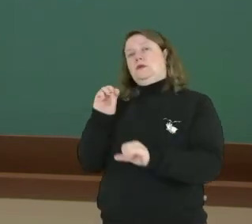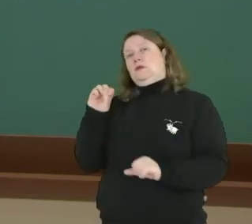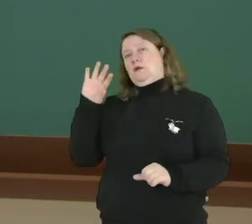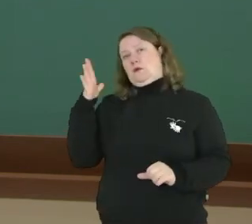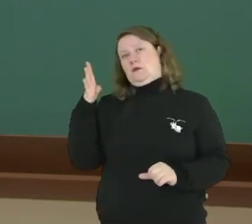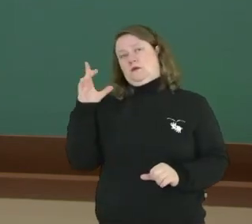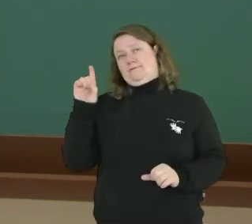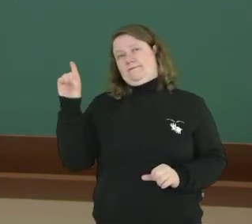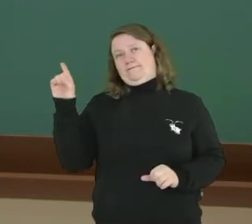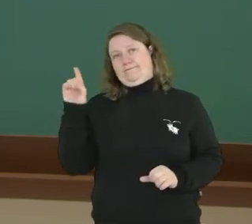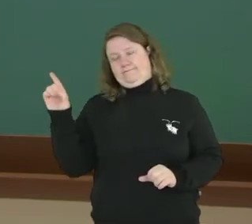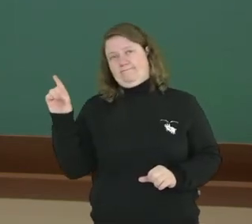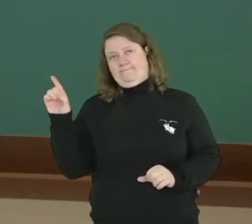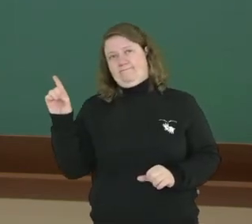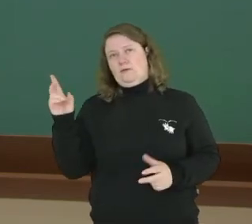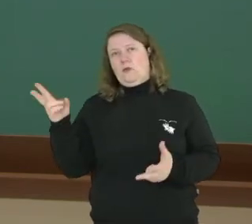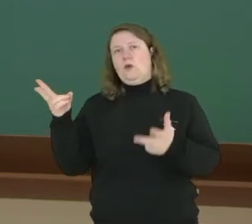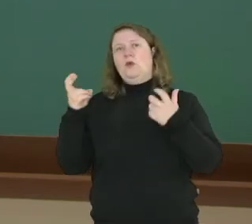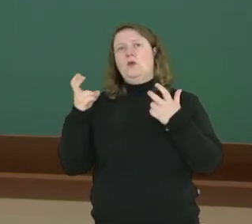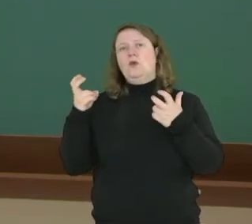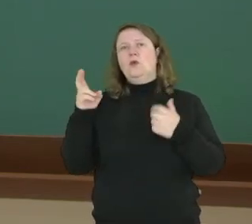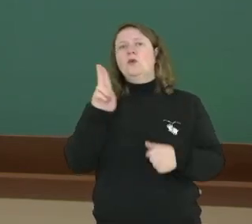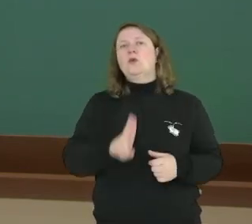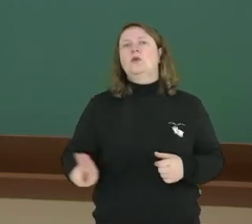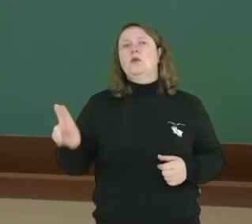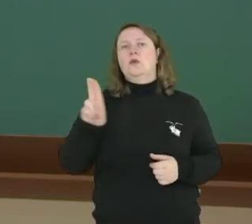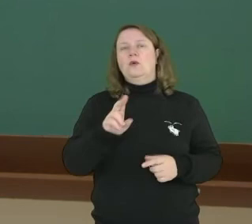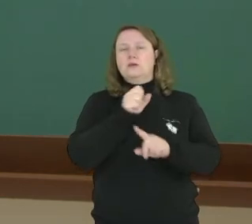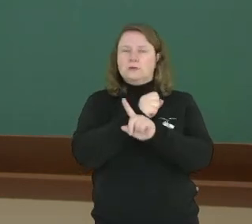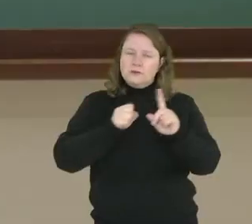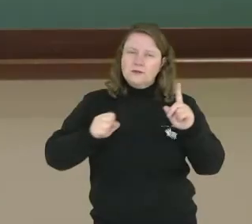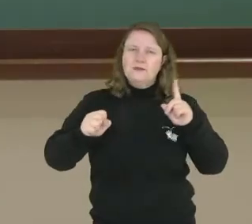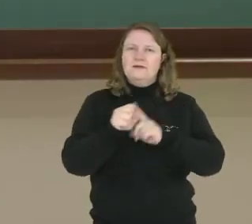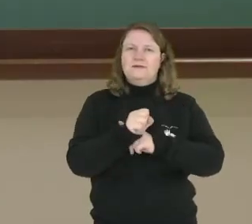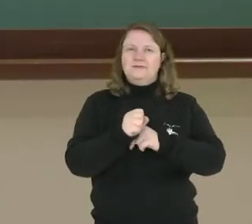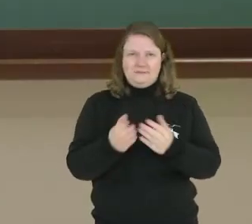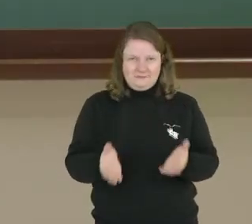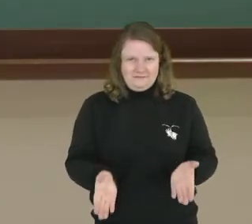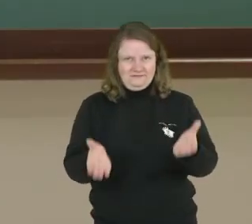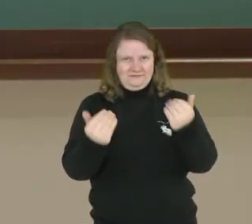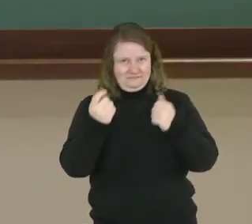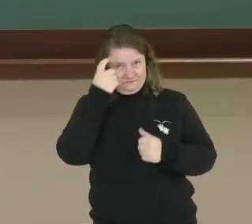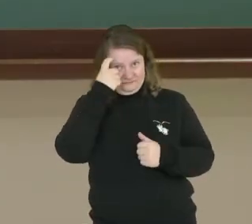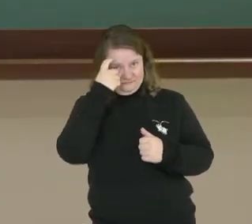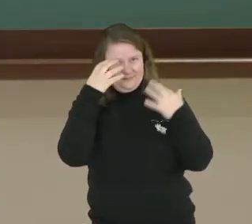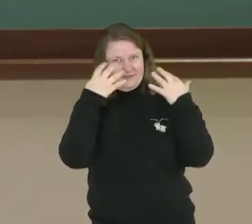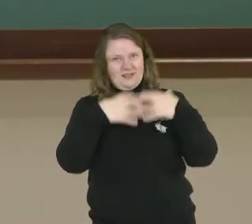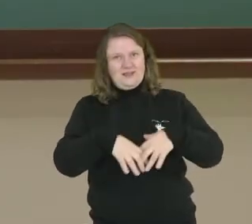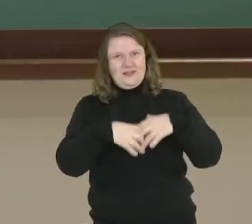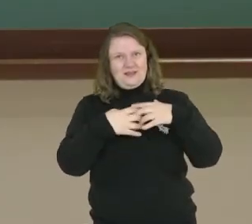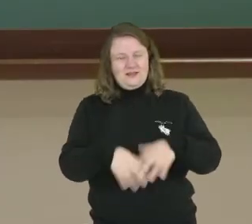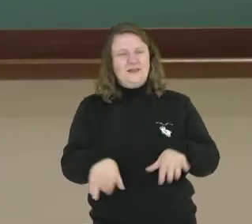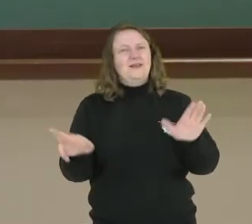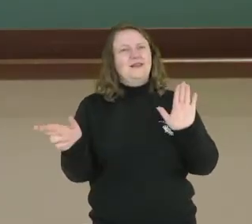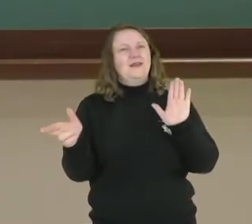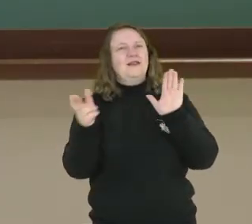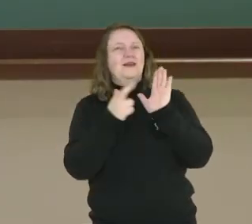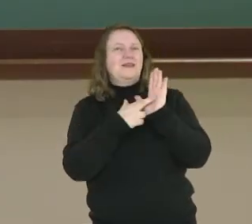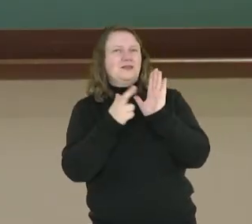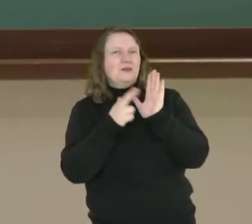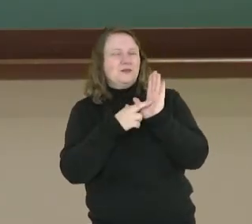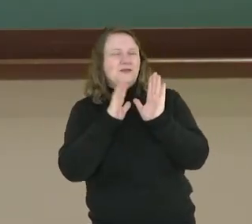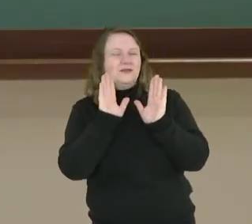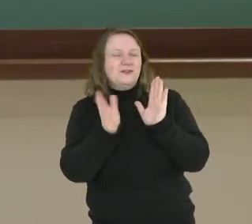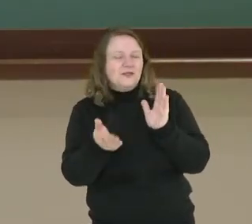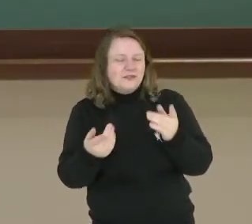respeito, considerando o uso dessa vegetação pela sociedade. Então pensem com cuidado ali, escrevam a resposta de vocês e nós